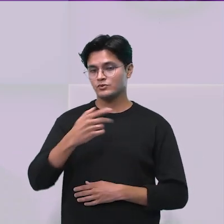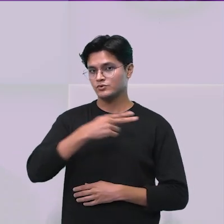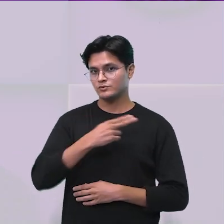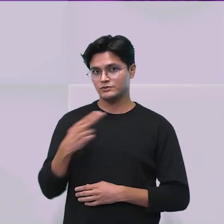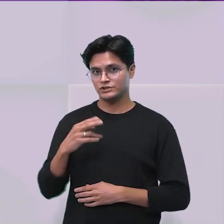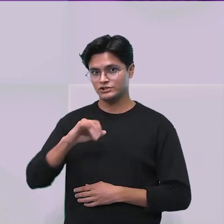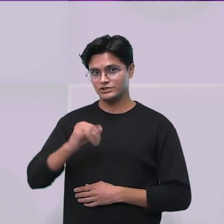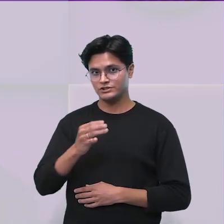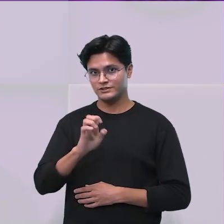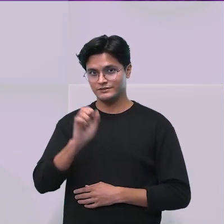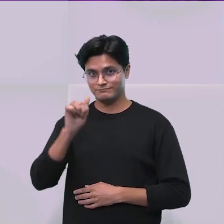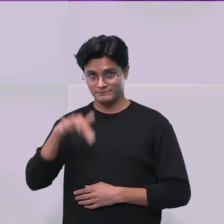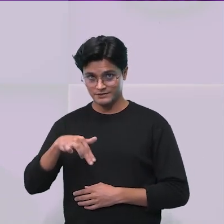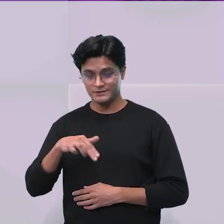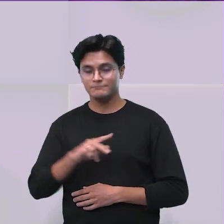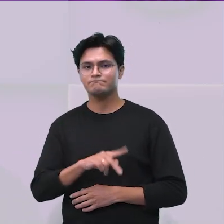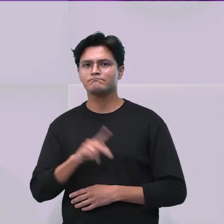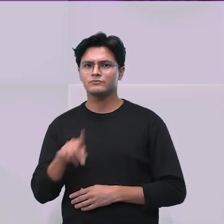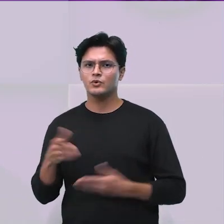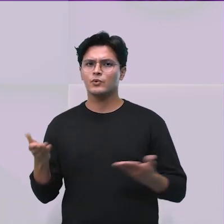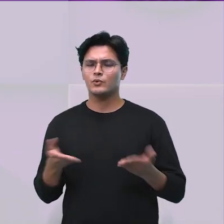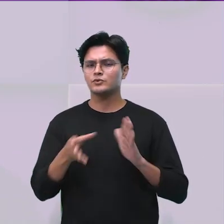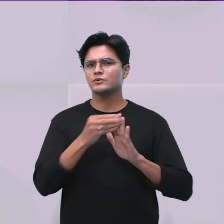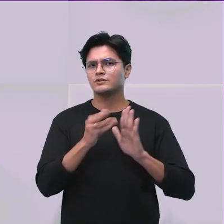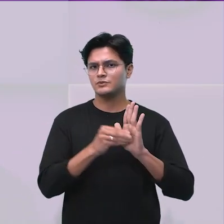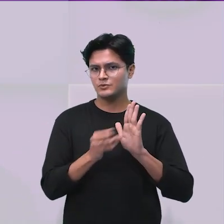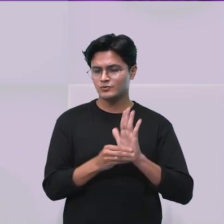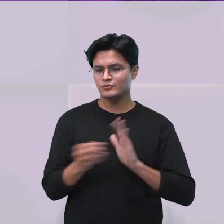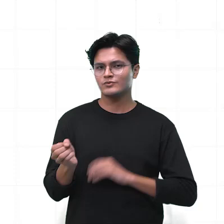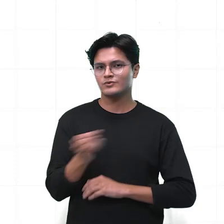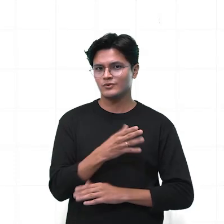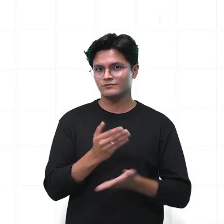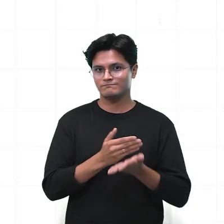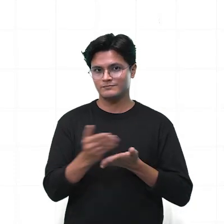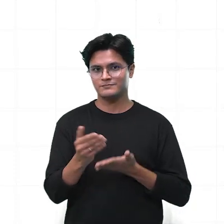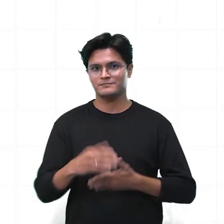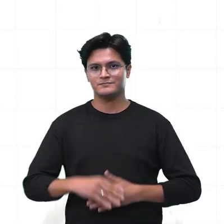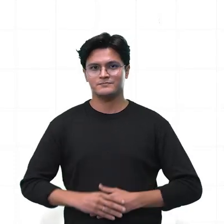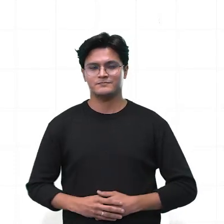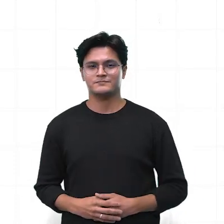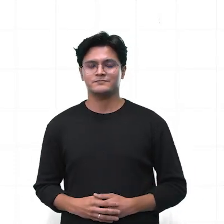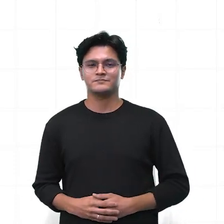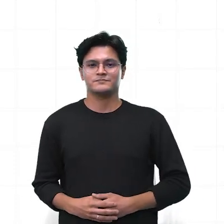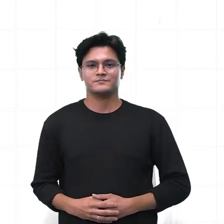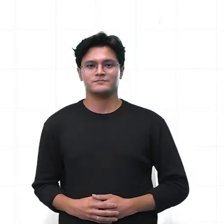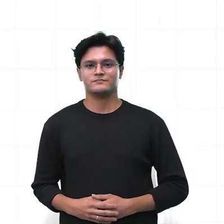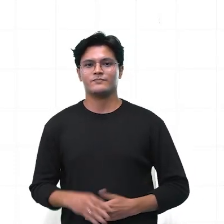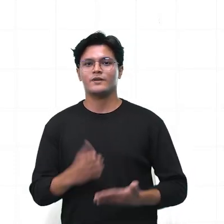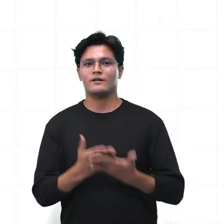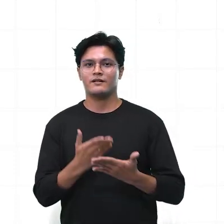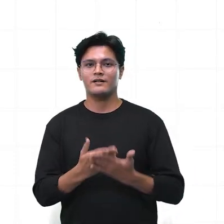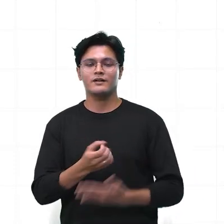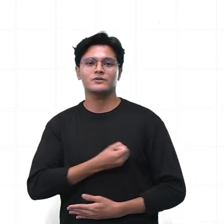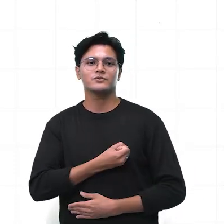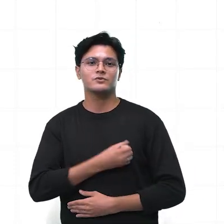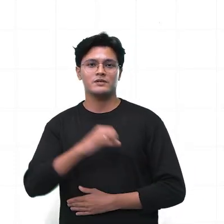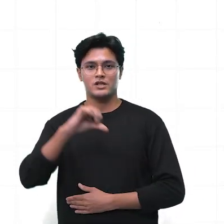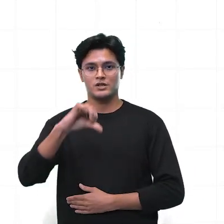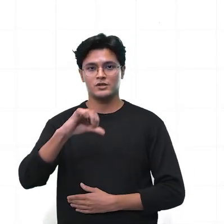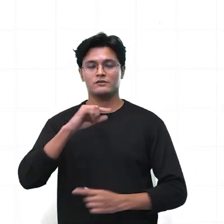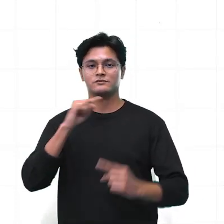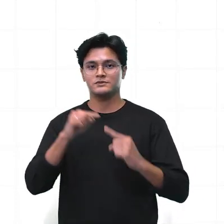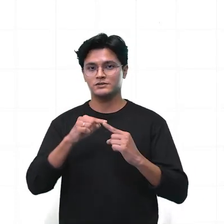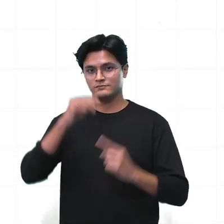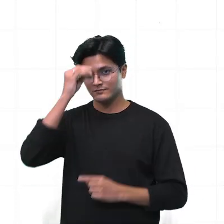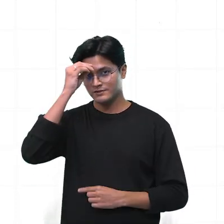hoje nós temos aí um novo conteúdo para nós estudarmos. Vamos ver? Aula de número 9. O objeto de